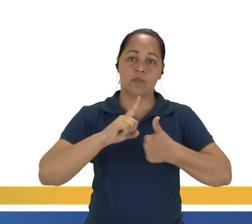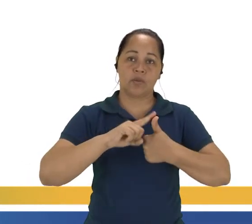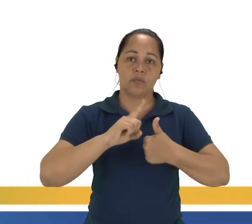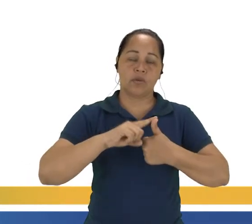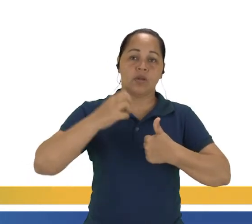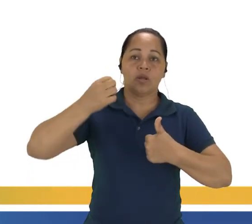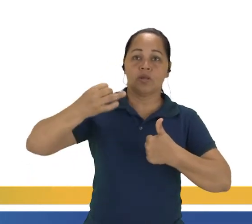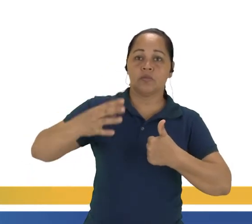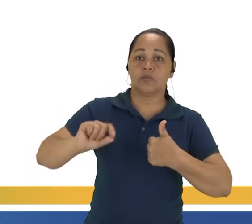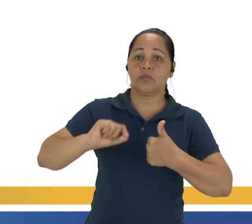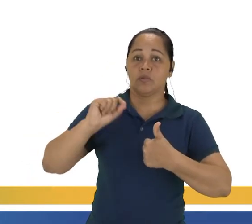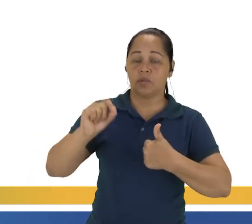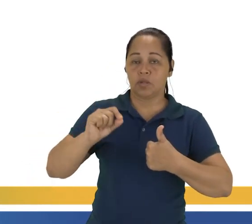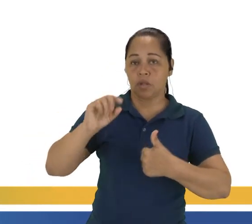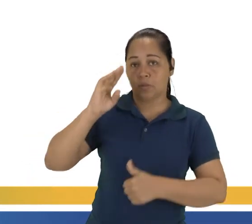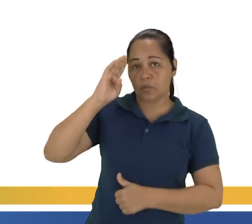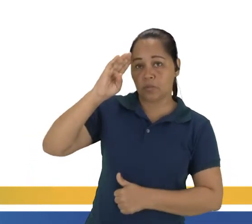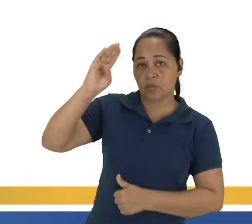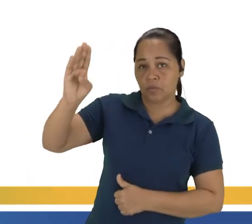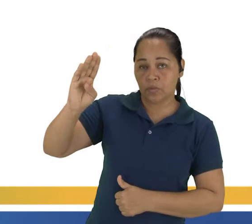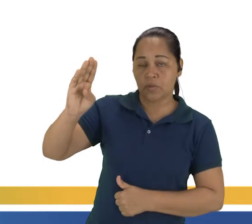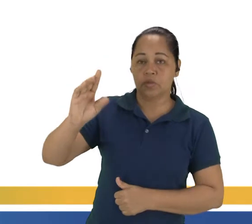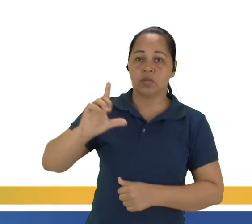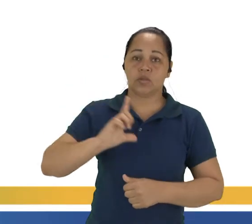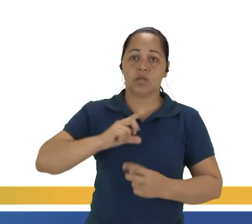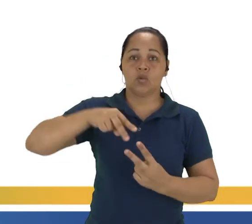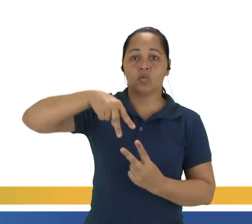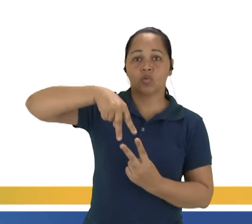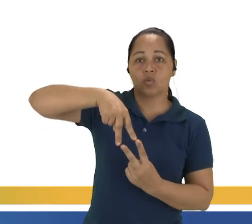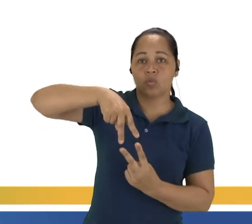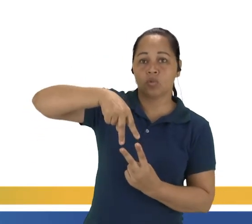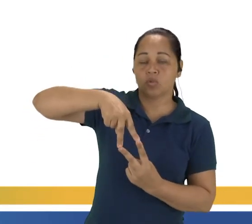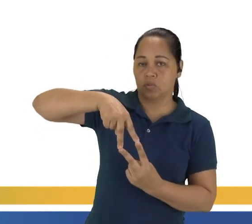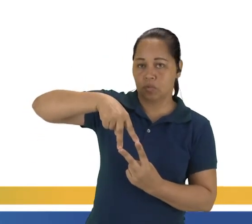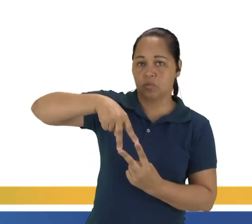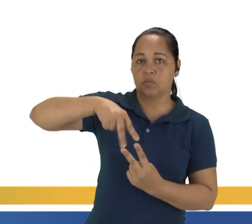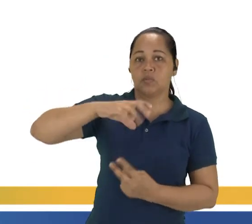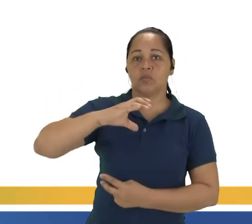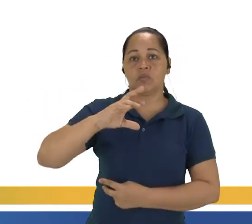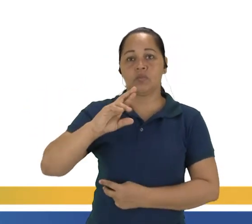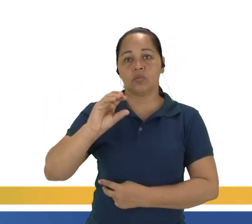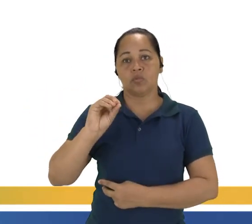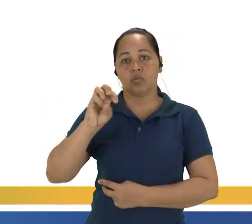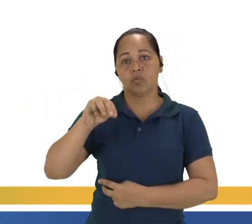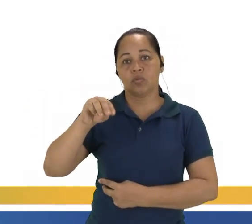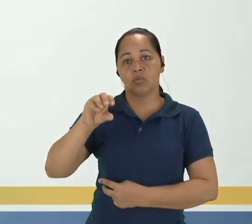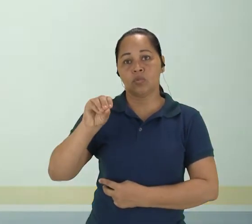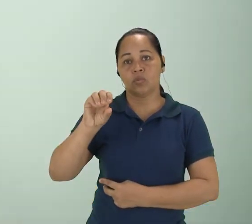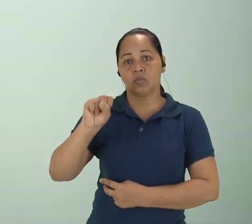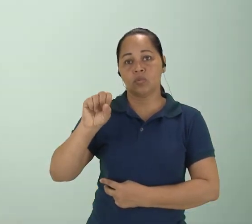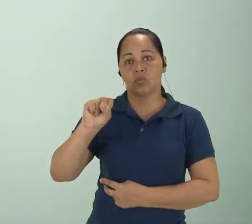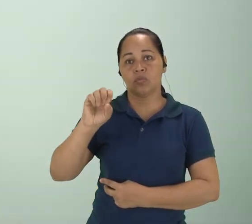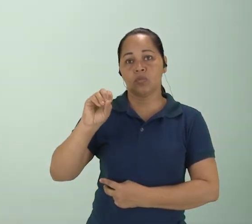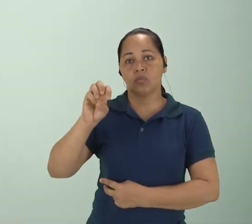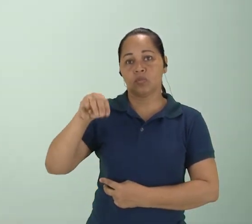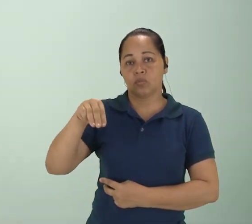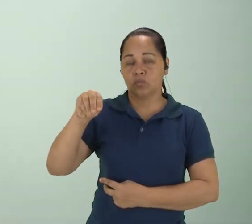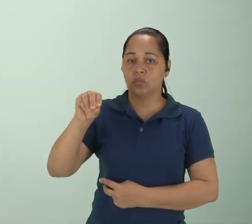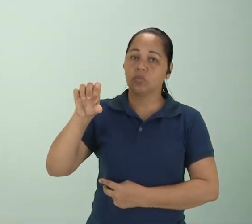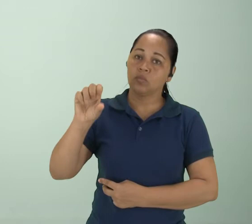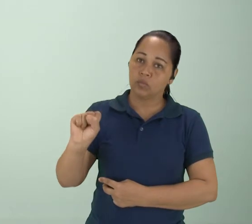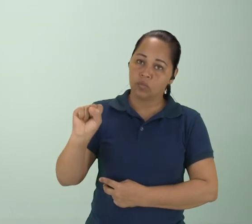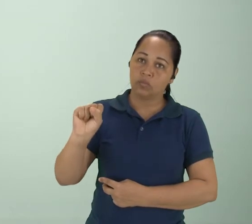tem principalmente a condensação dos cromossomos. Por quê? O que são os cromossomos? É o nosso DNA. Esses cromossomos eles vão